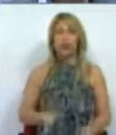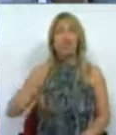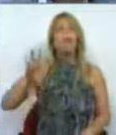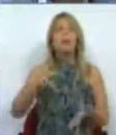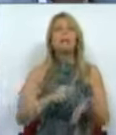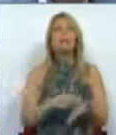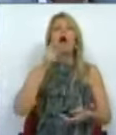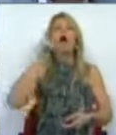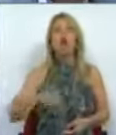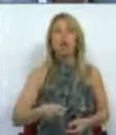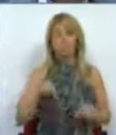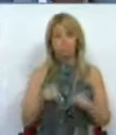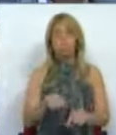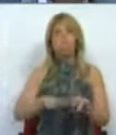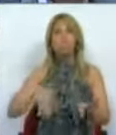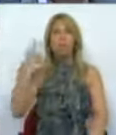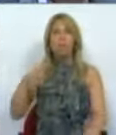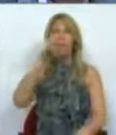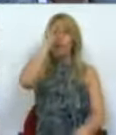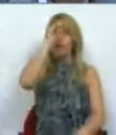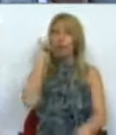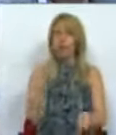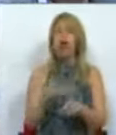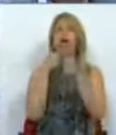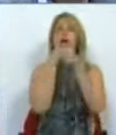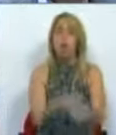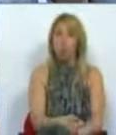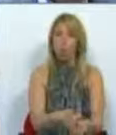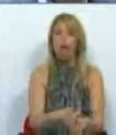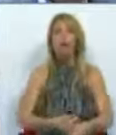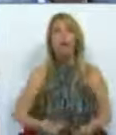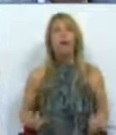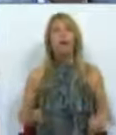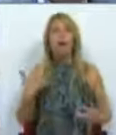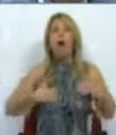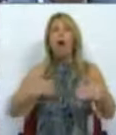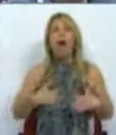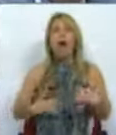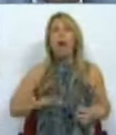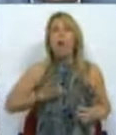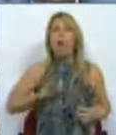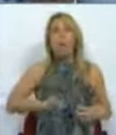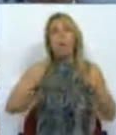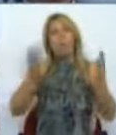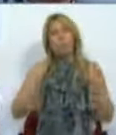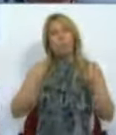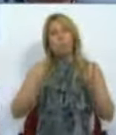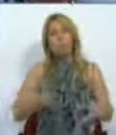este Parlamento a respeite e que este Governo a cumpra. Sem alarmismos inconsequentes e sem ruídos desnecessários.